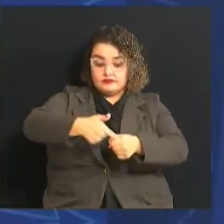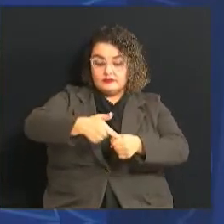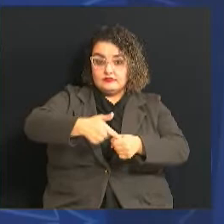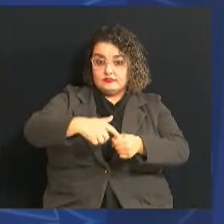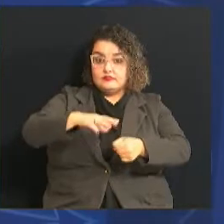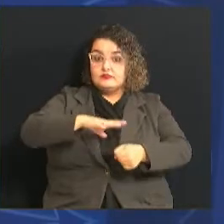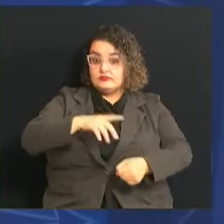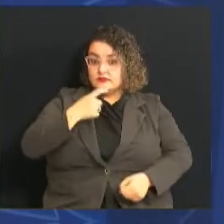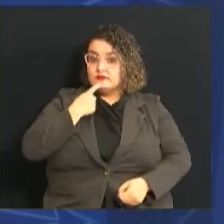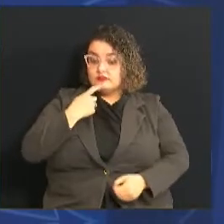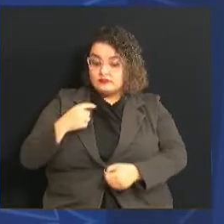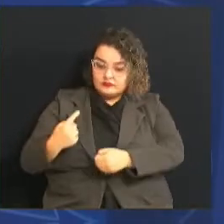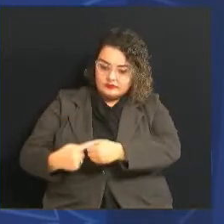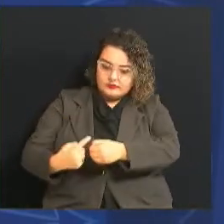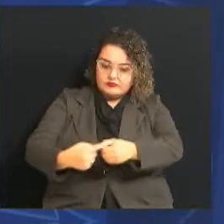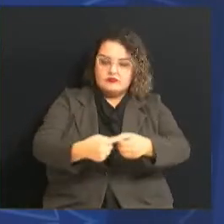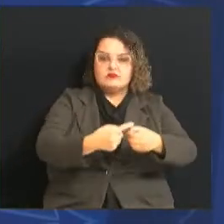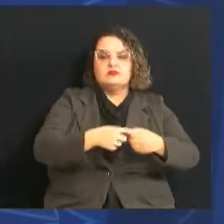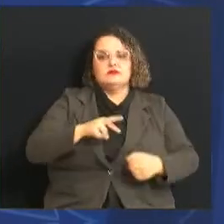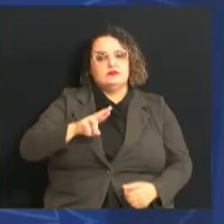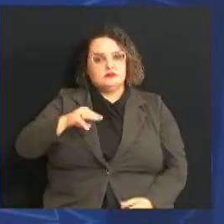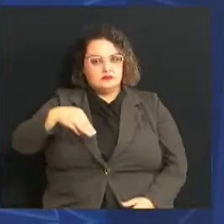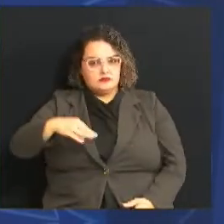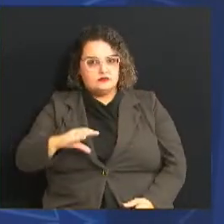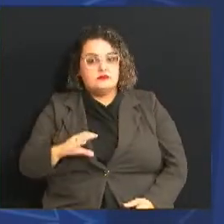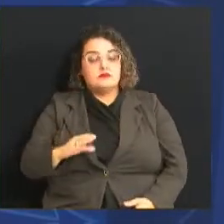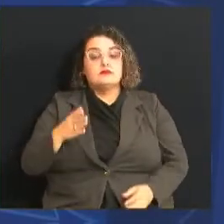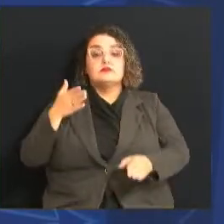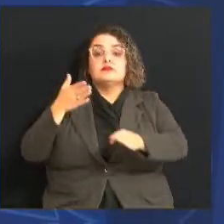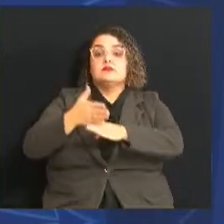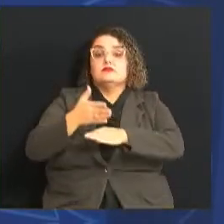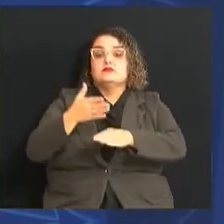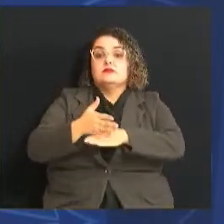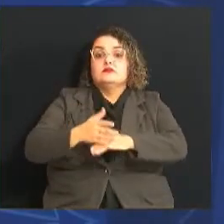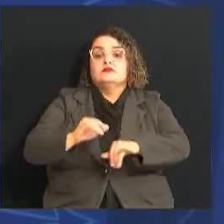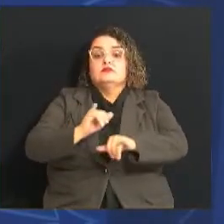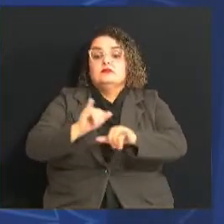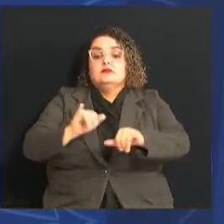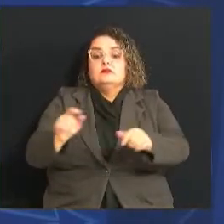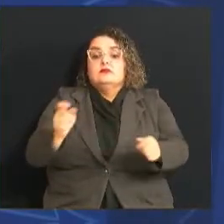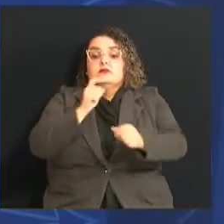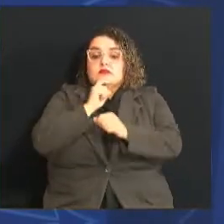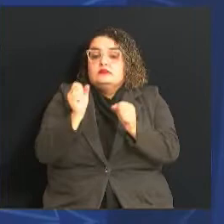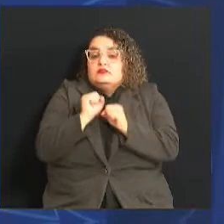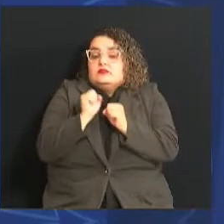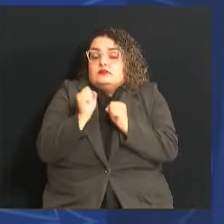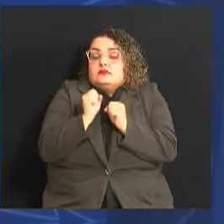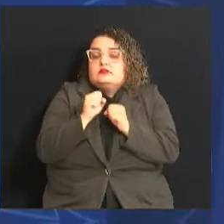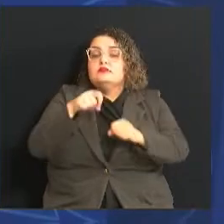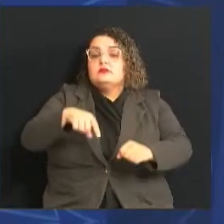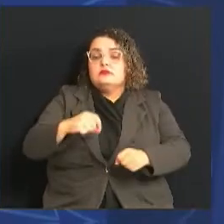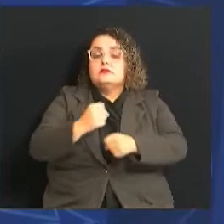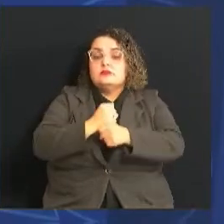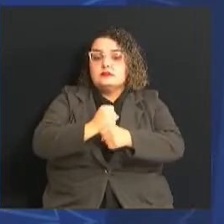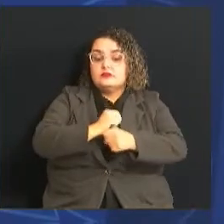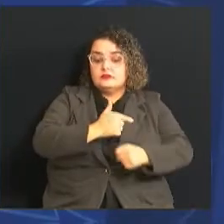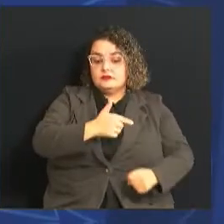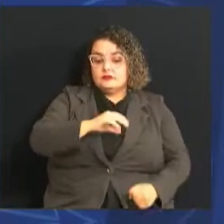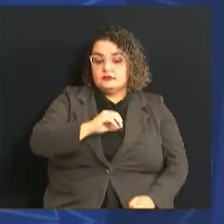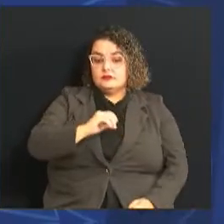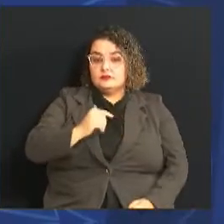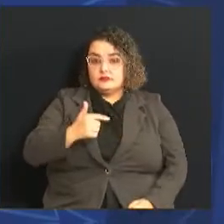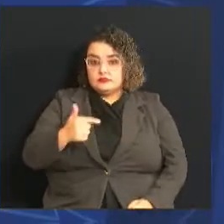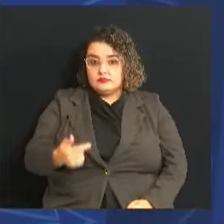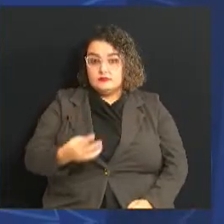e região está participando da campanha do agasalho deste ano de 2022. E